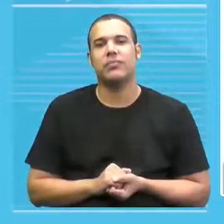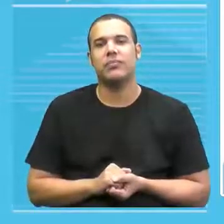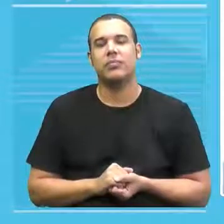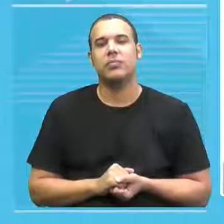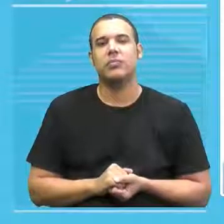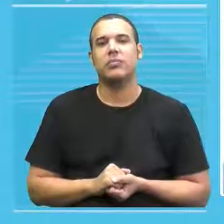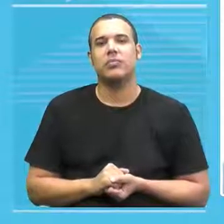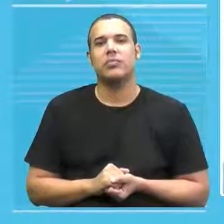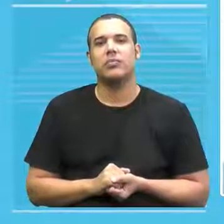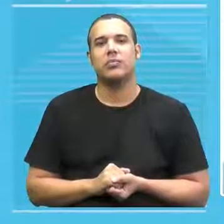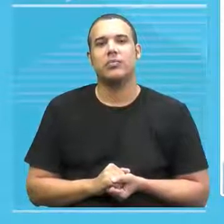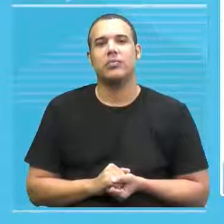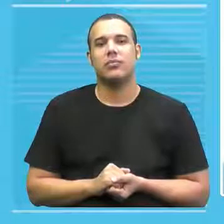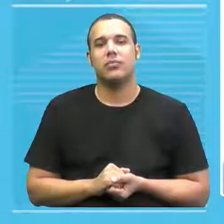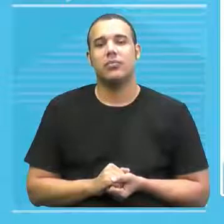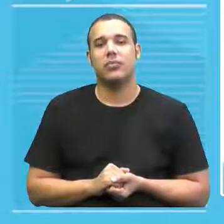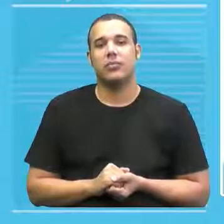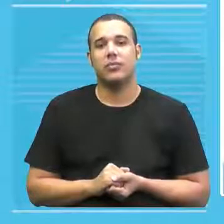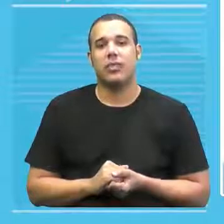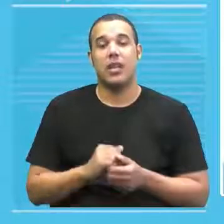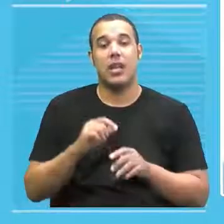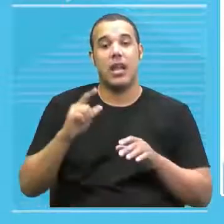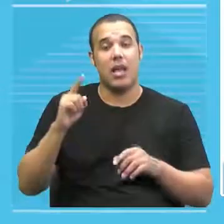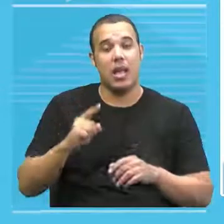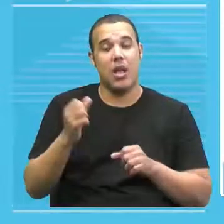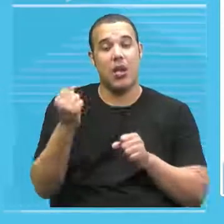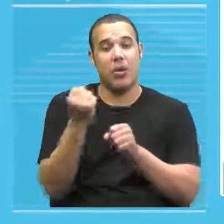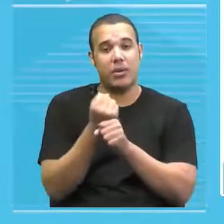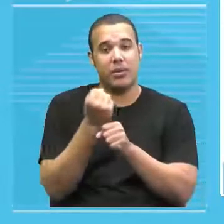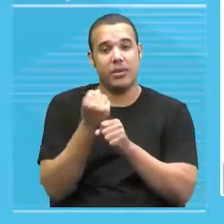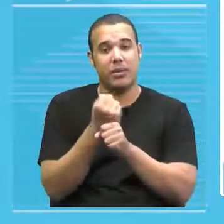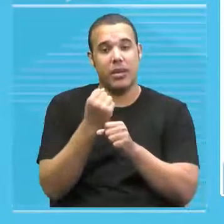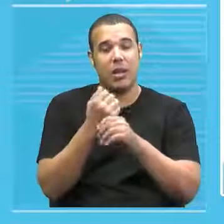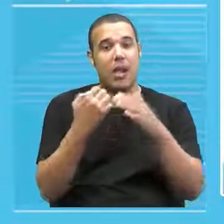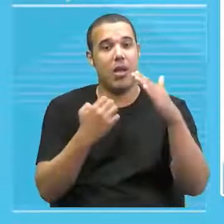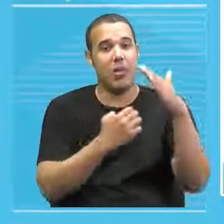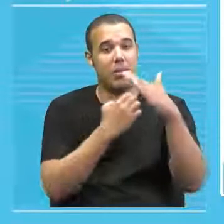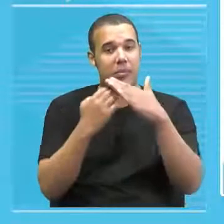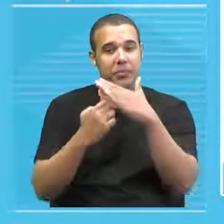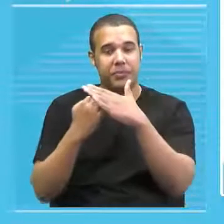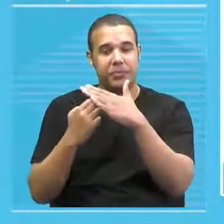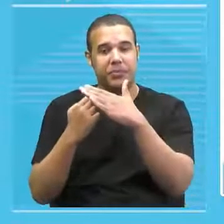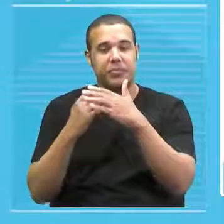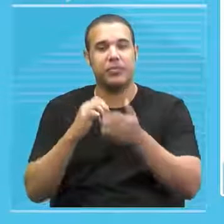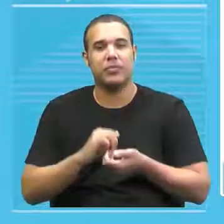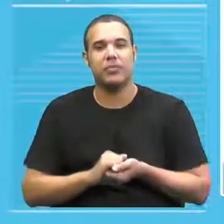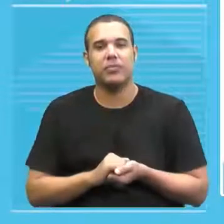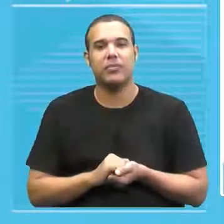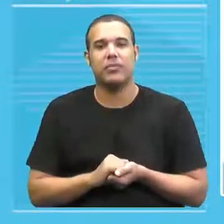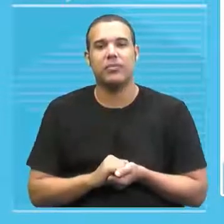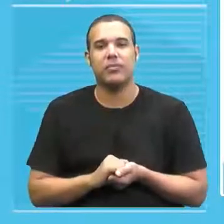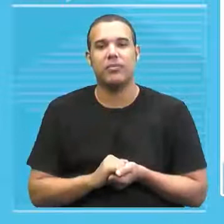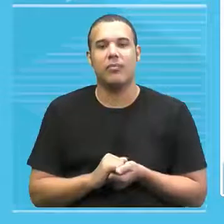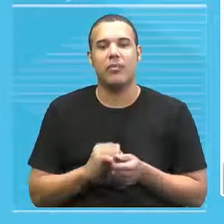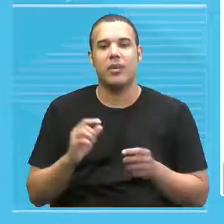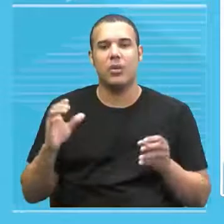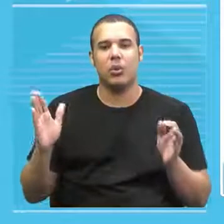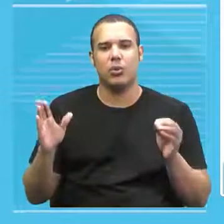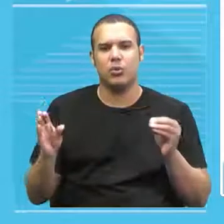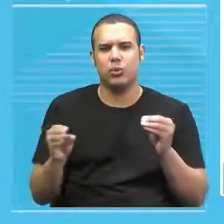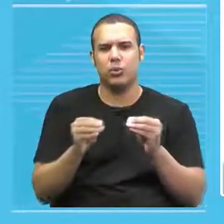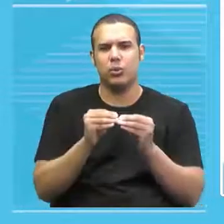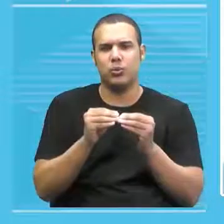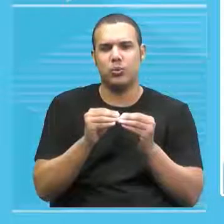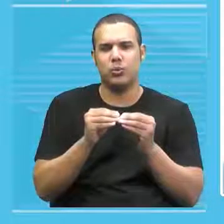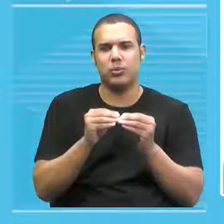uma a Queiroz Galvão ela é uma construtora ela é uma empresa agora quando eu junto Queiroz Galvão